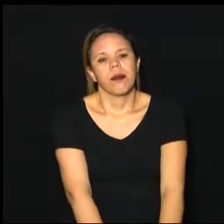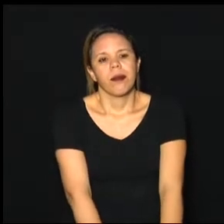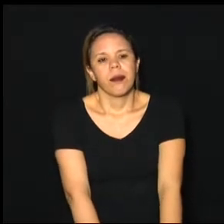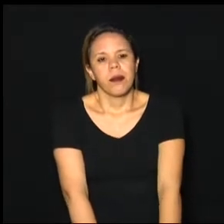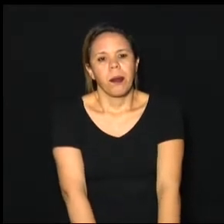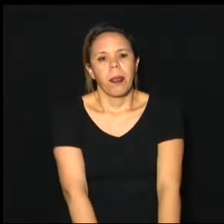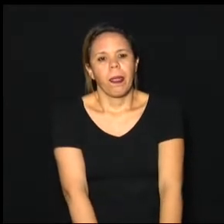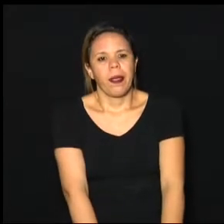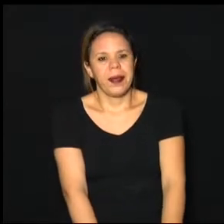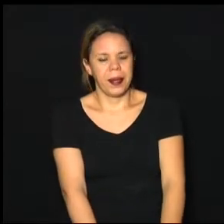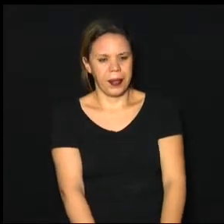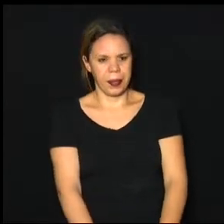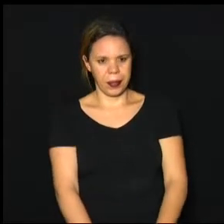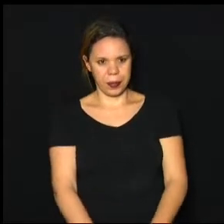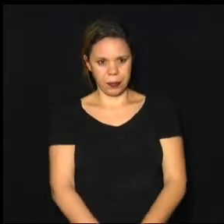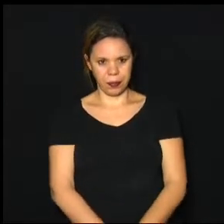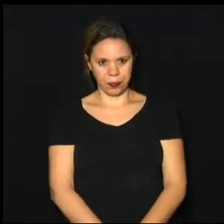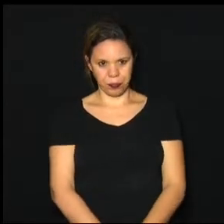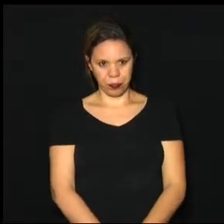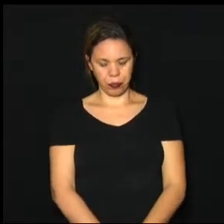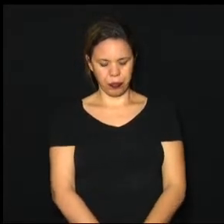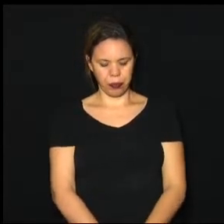Opa.